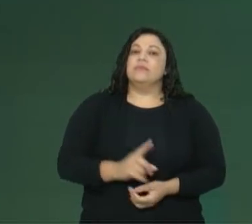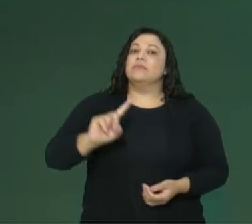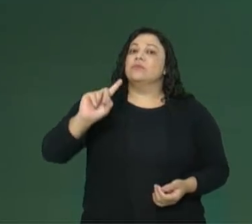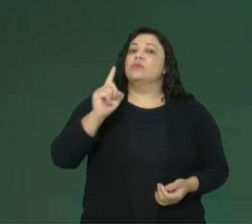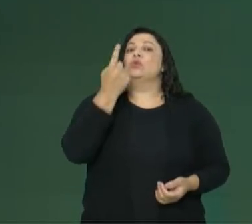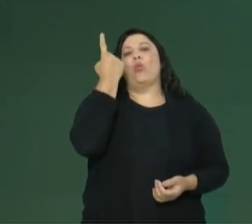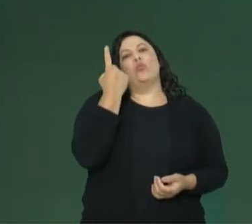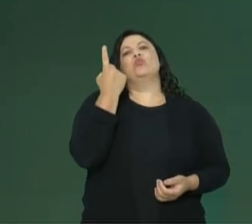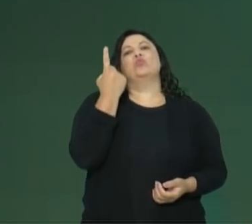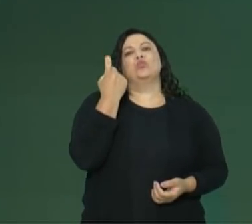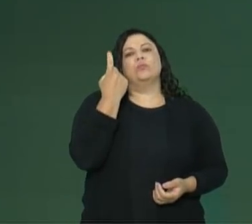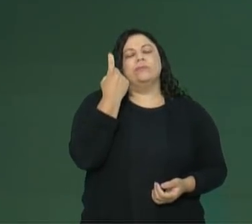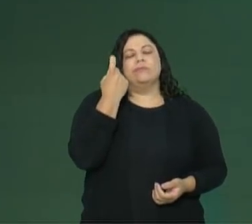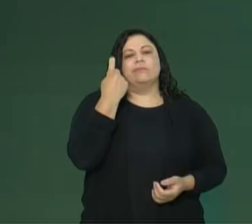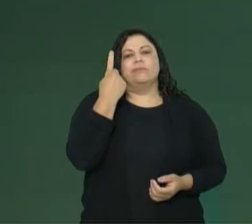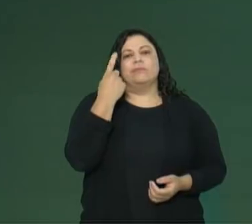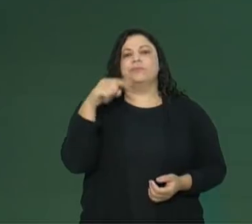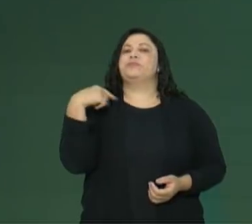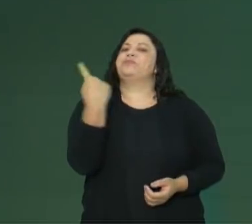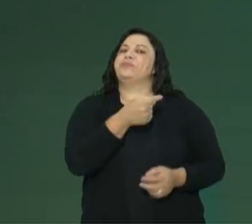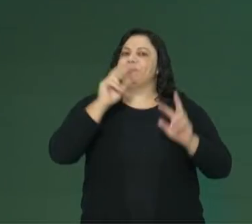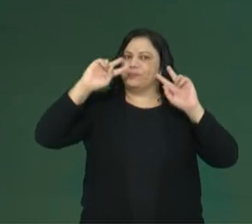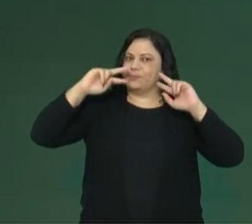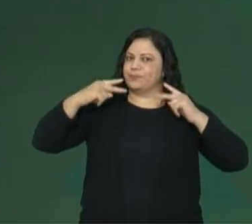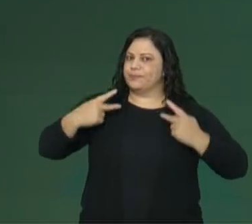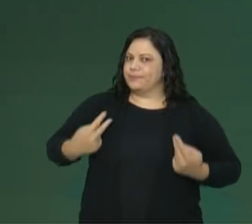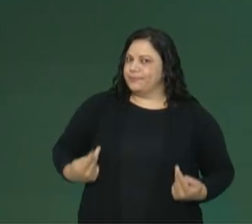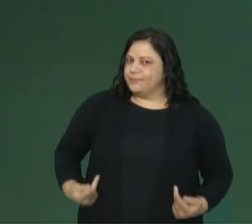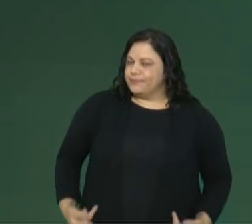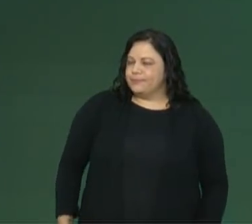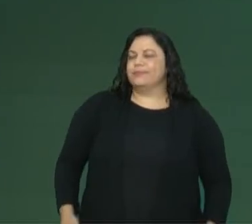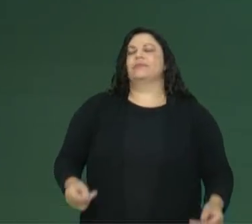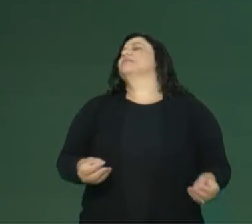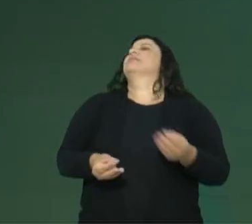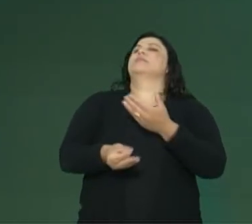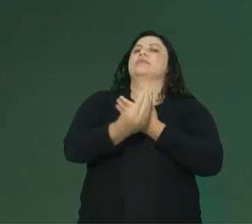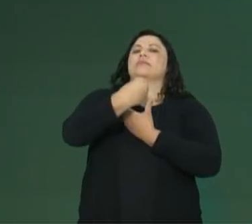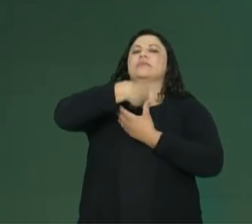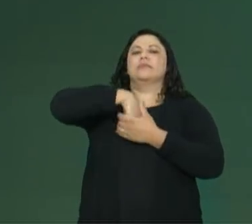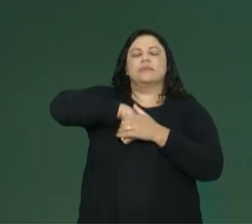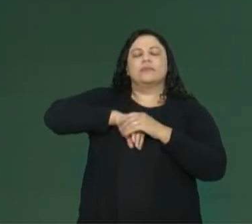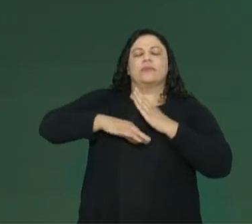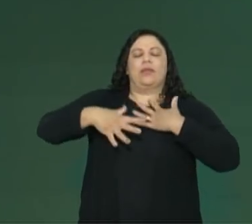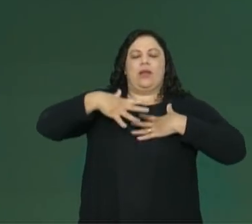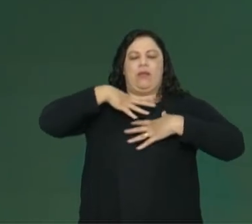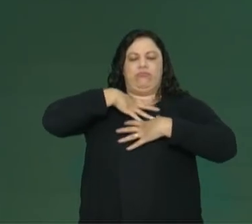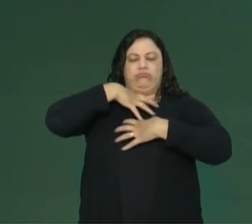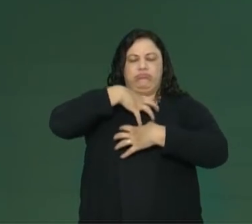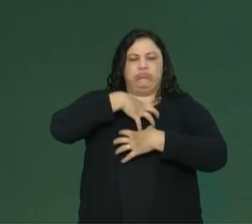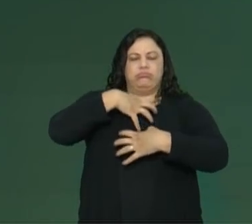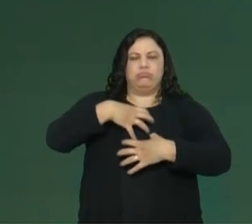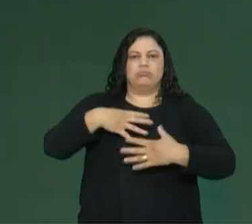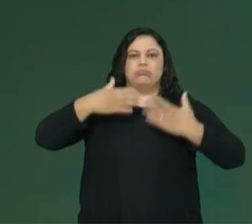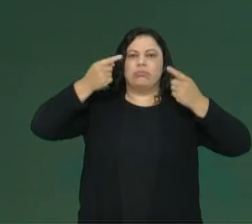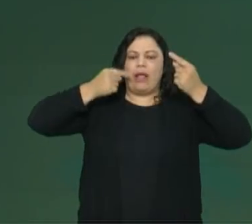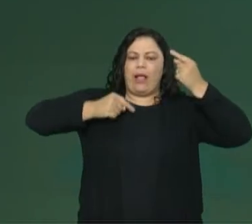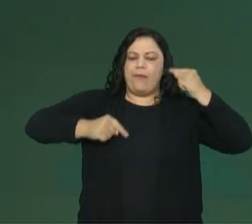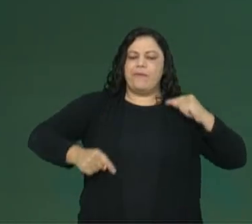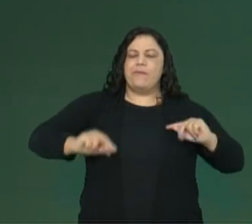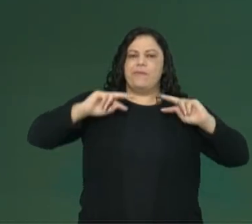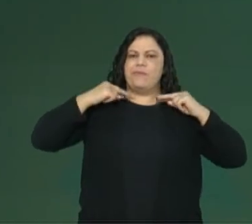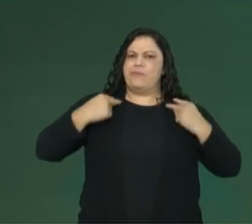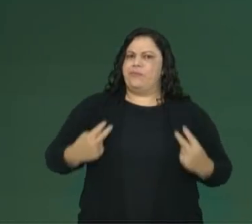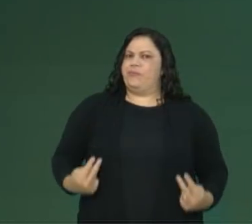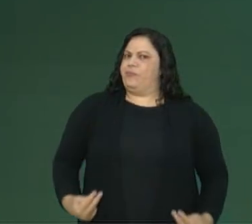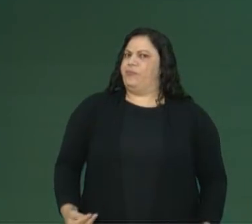que somos nós. Ele desenvolve todo o seu ciclo no corpo humano, ele não passa por outro hospedeiro, ele não é